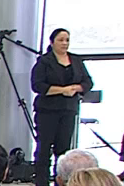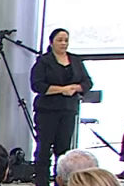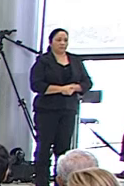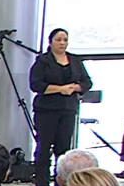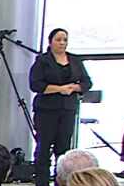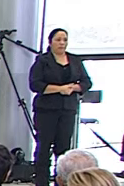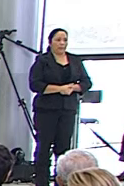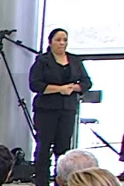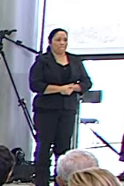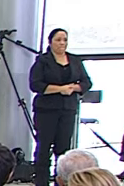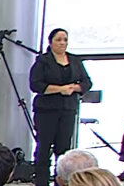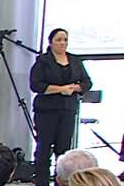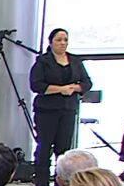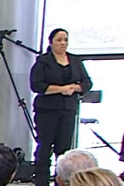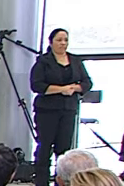Portanto,